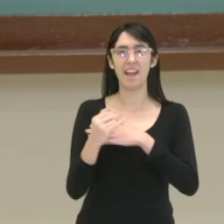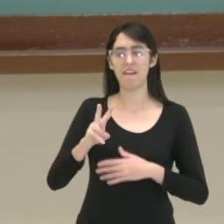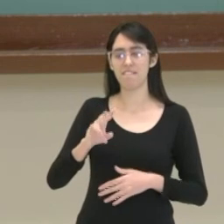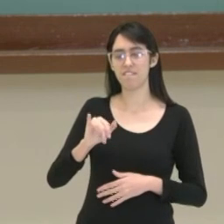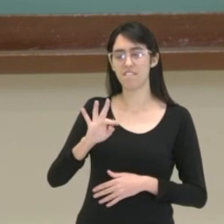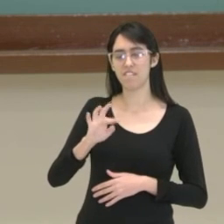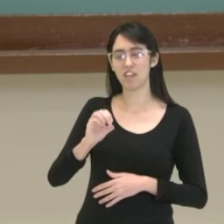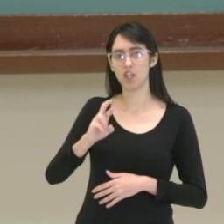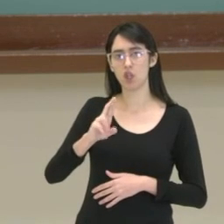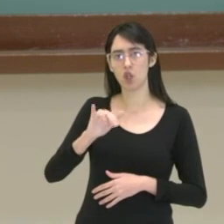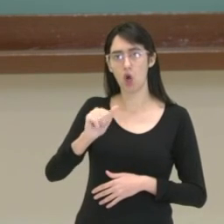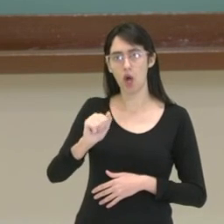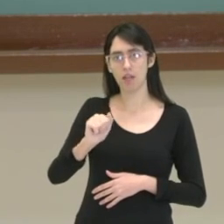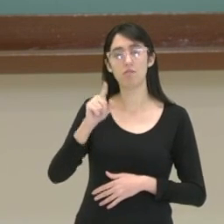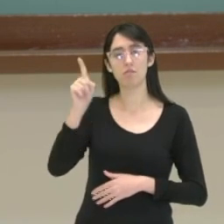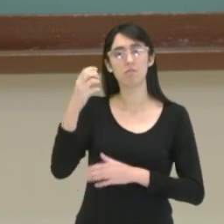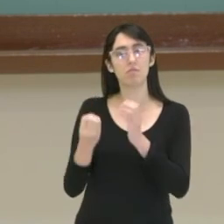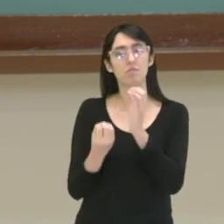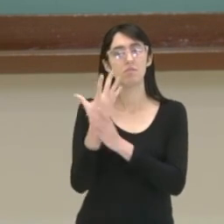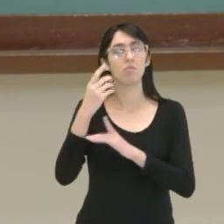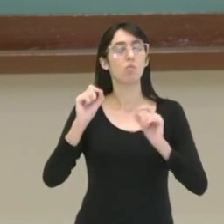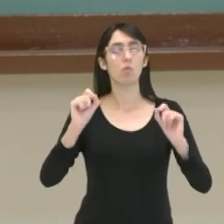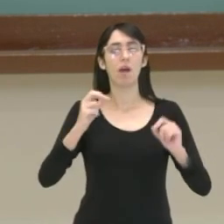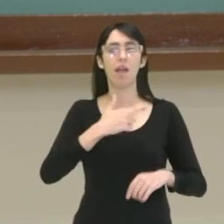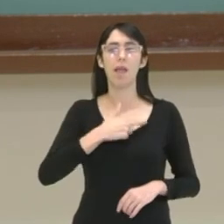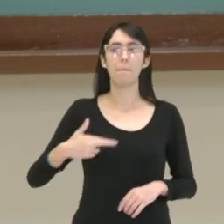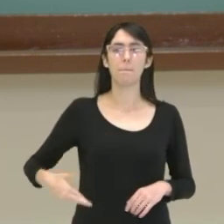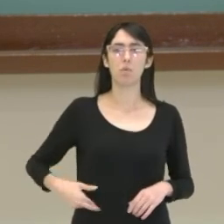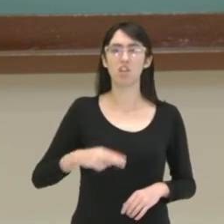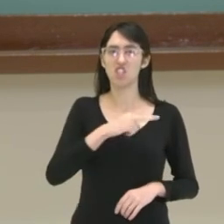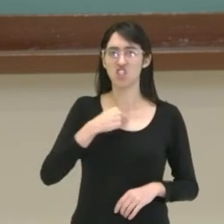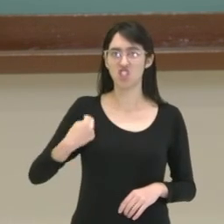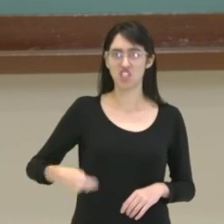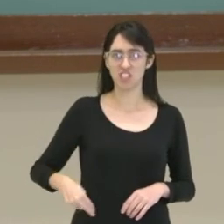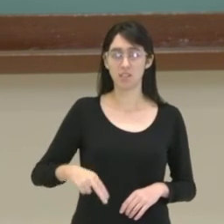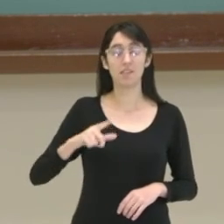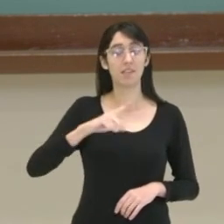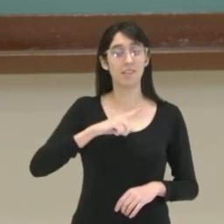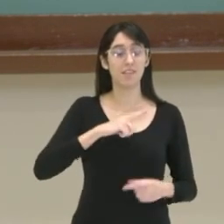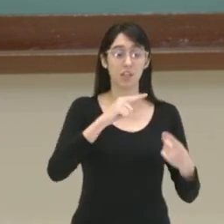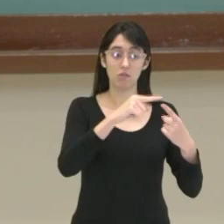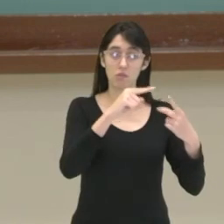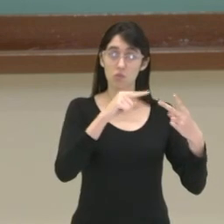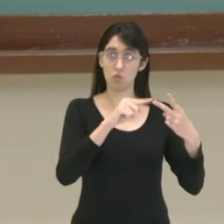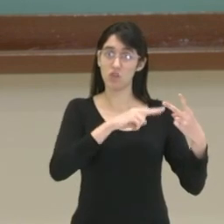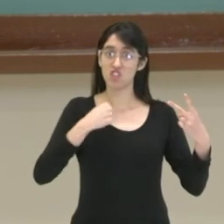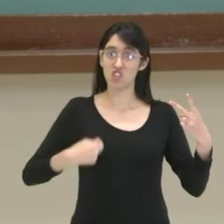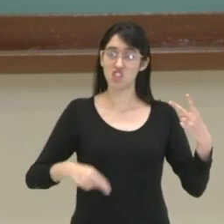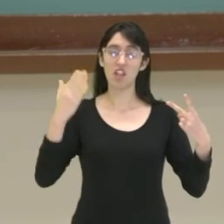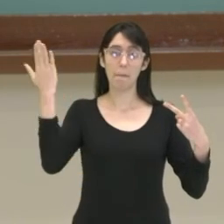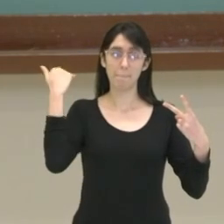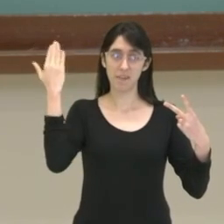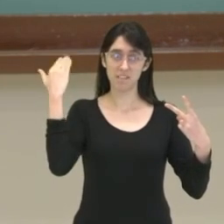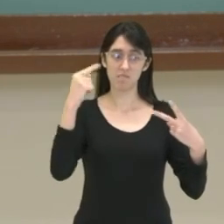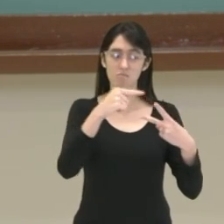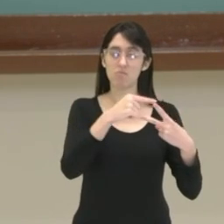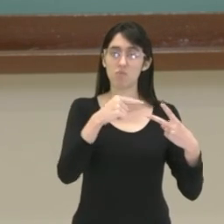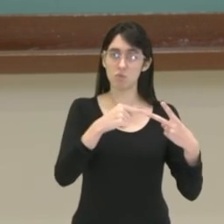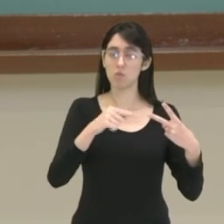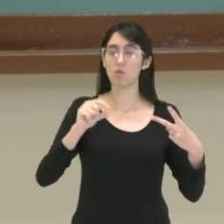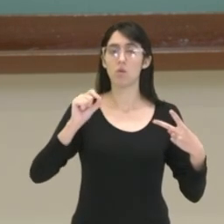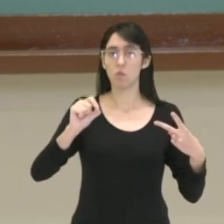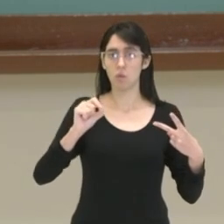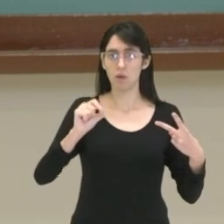a República Chinesa. Percebam, existem duas Chinas nesse momento. Nós temos